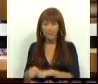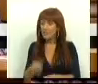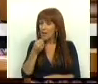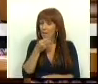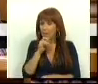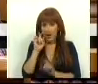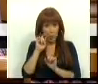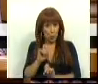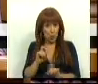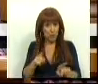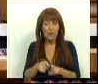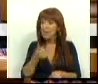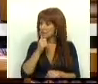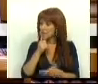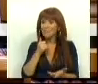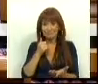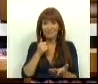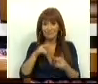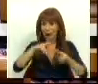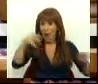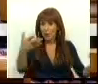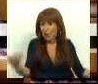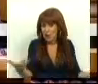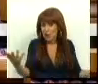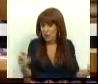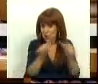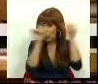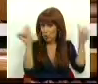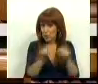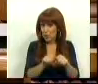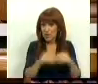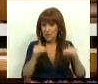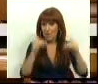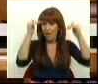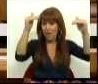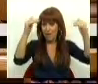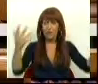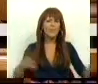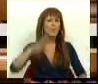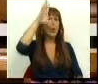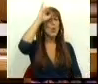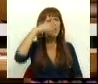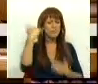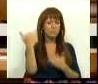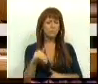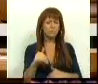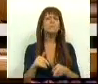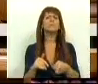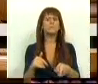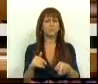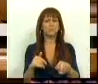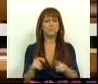perda de controlo e decisão por parte das autarquias dos sistemas em alta. O Governo condicionou,